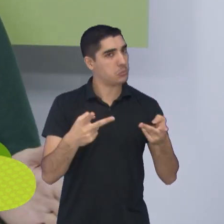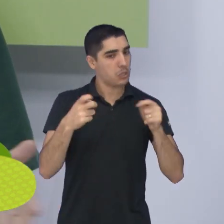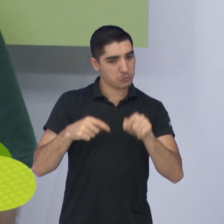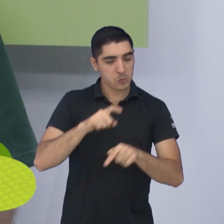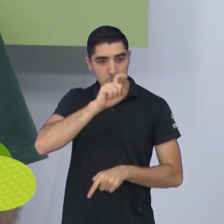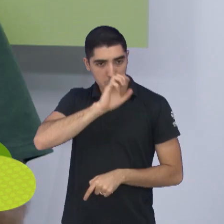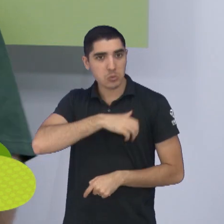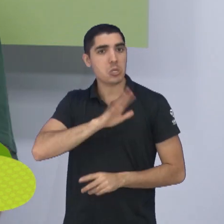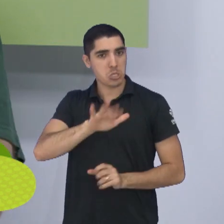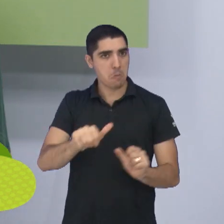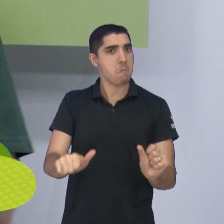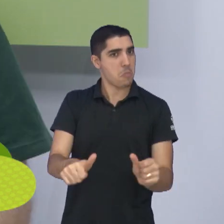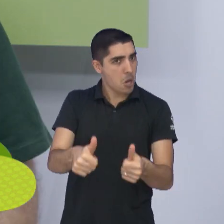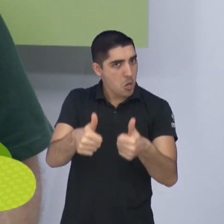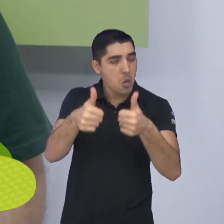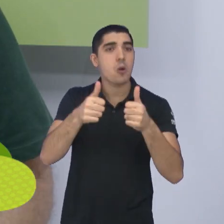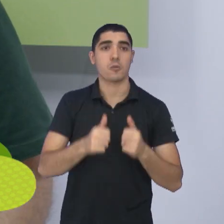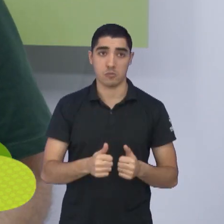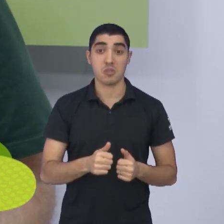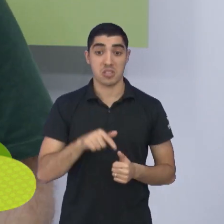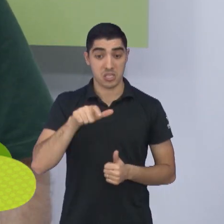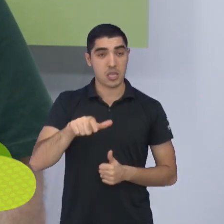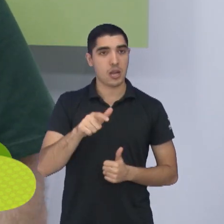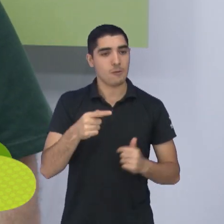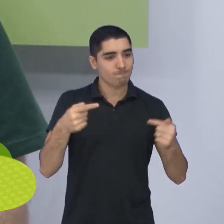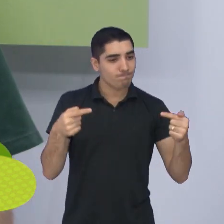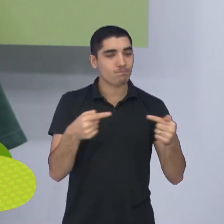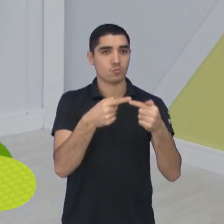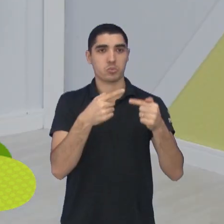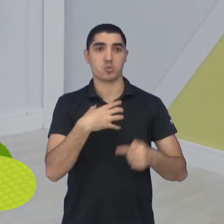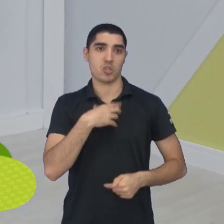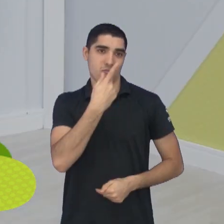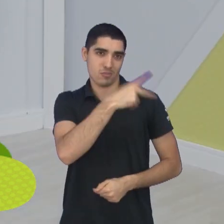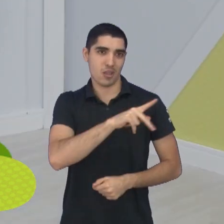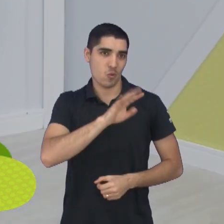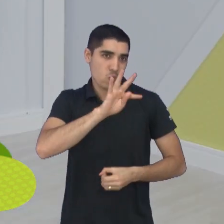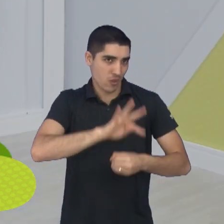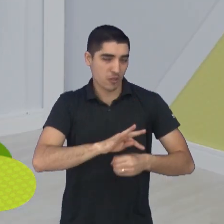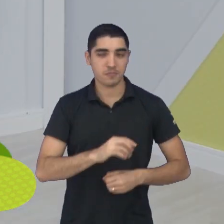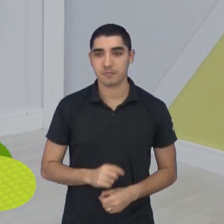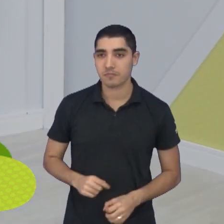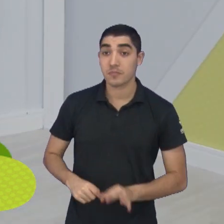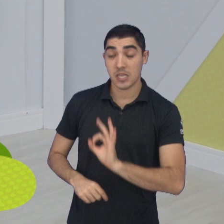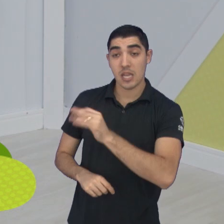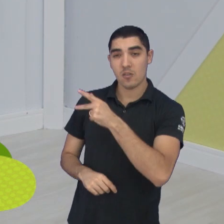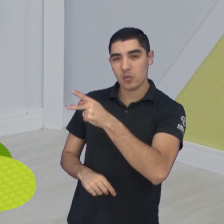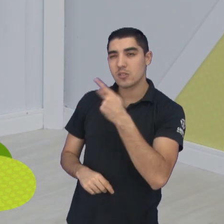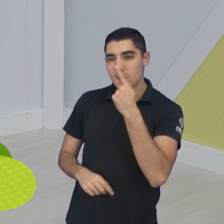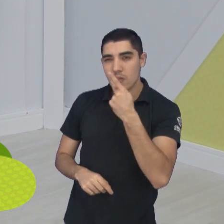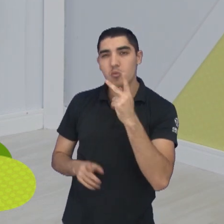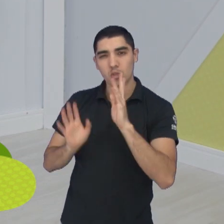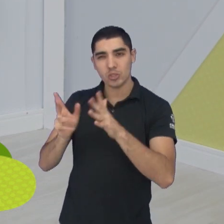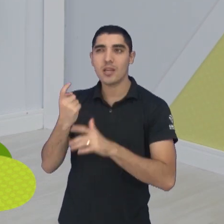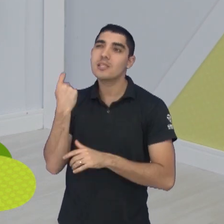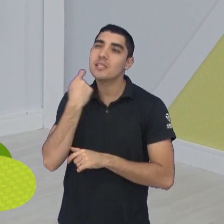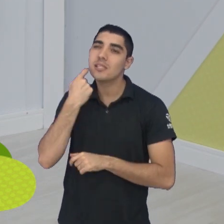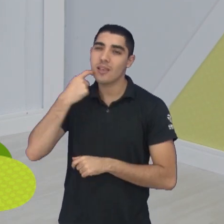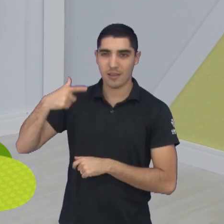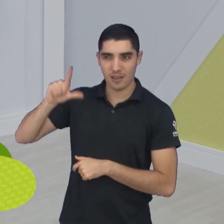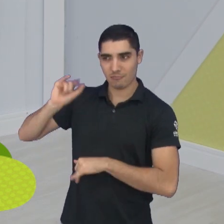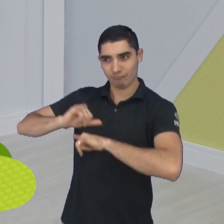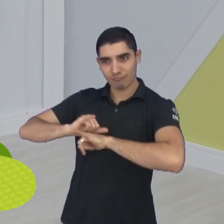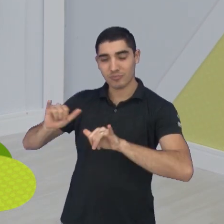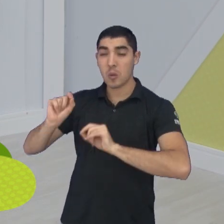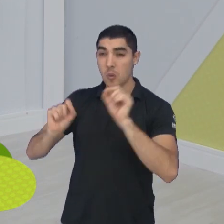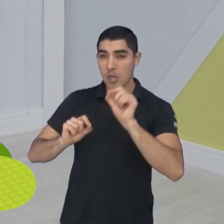com o Sérgio Guedes aí dando a cara dele para esse time. E aquilo que você previa e, na verdade, informava na sexta-feira, né, as mudanças